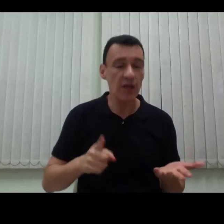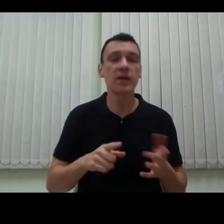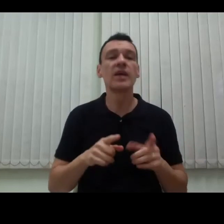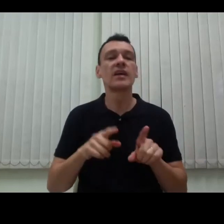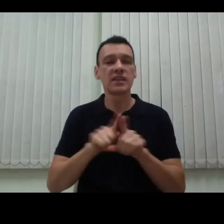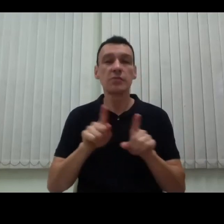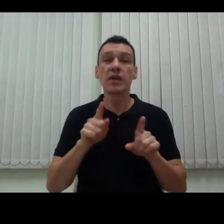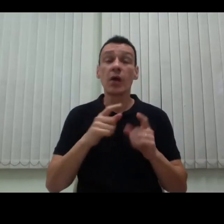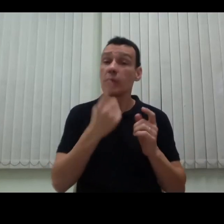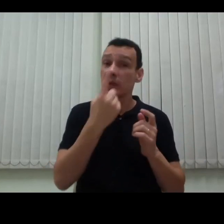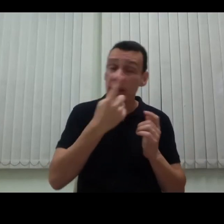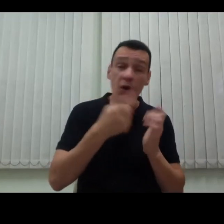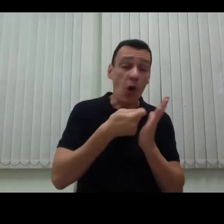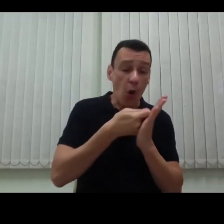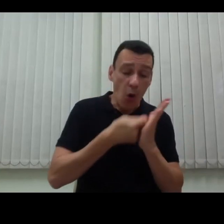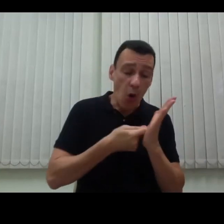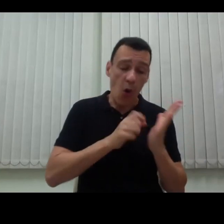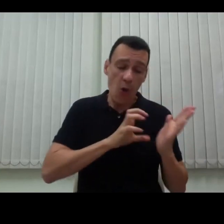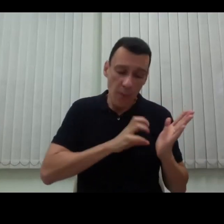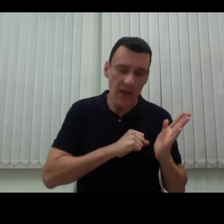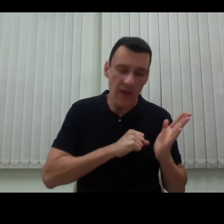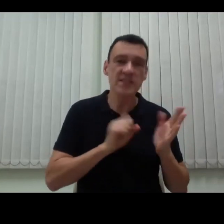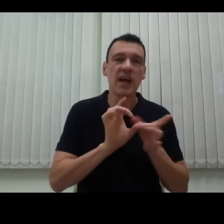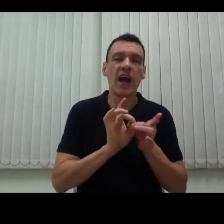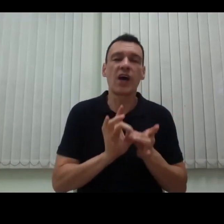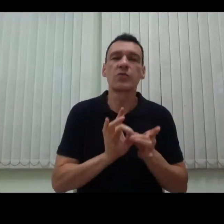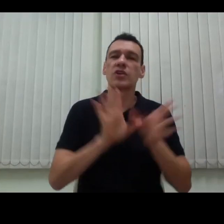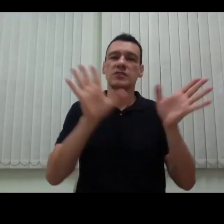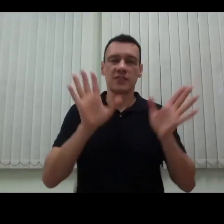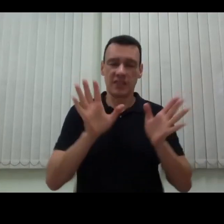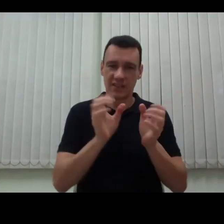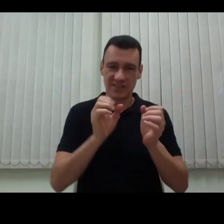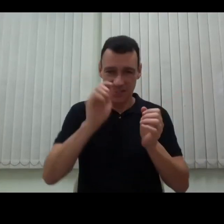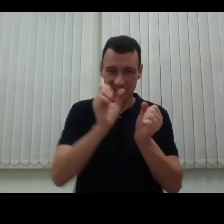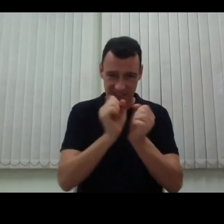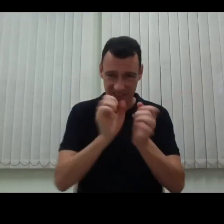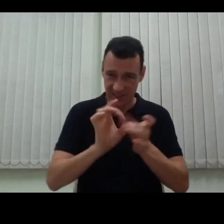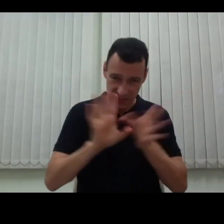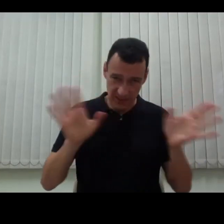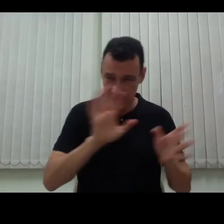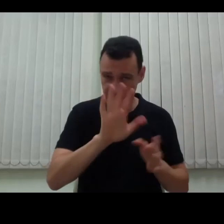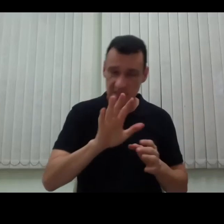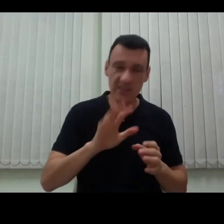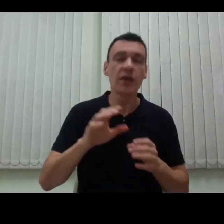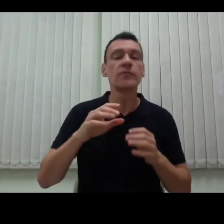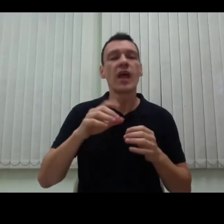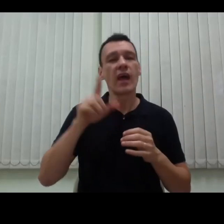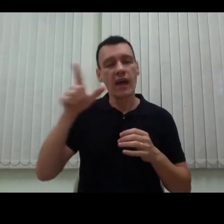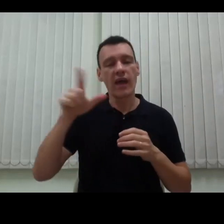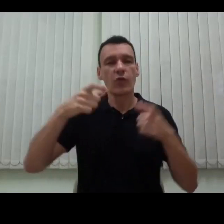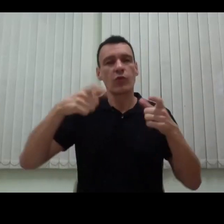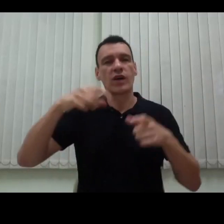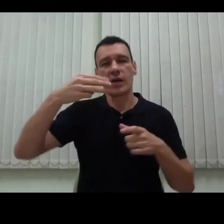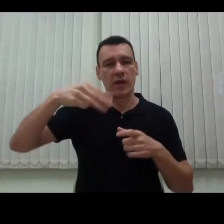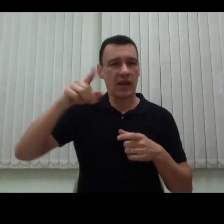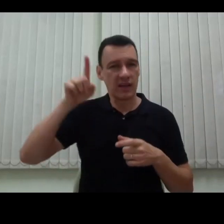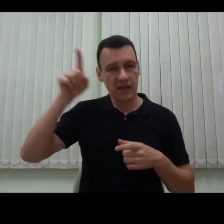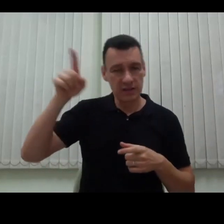romance abolicionista de língua portuguesa, maranhense. Poucos